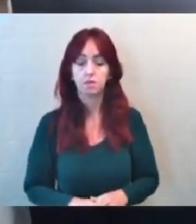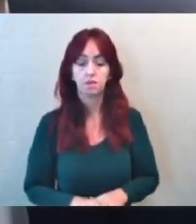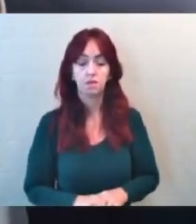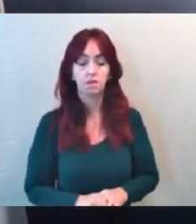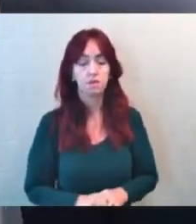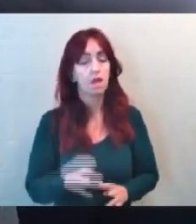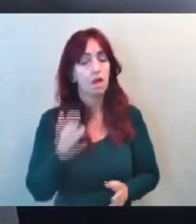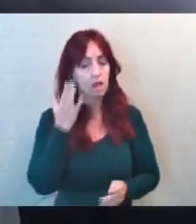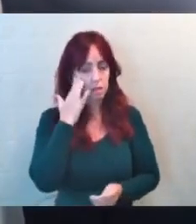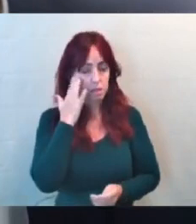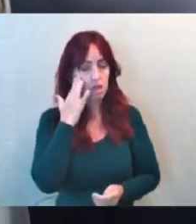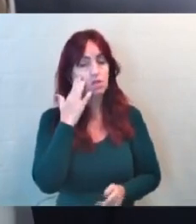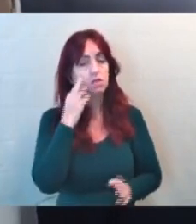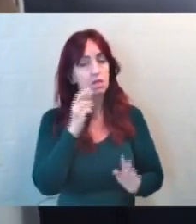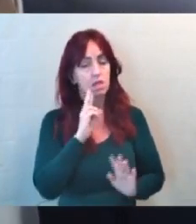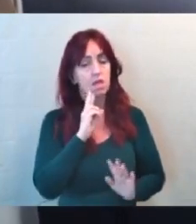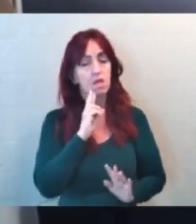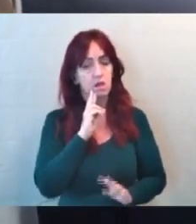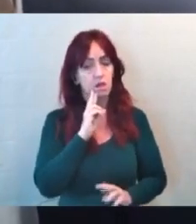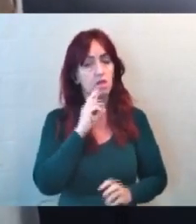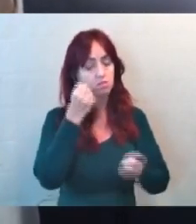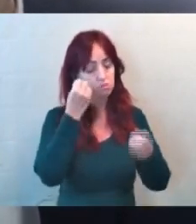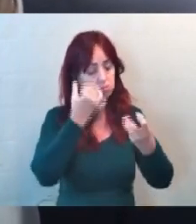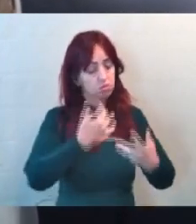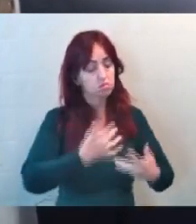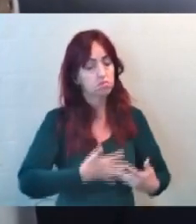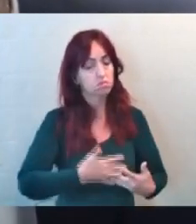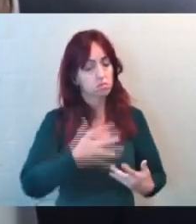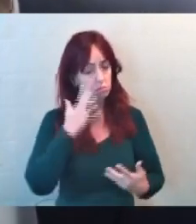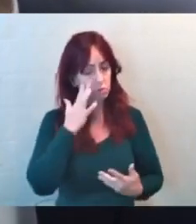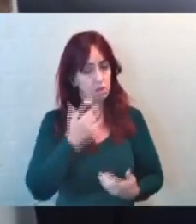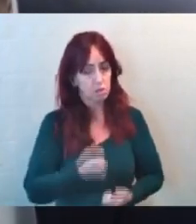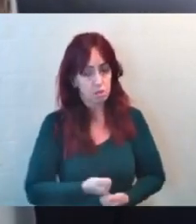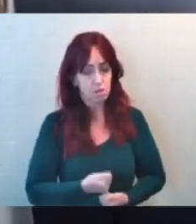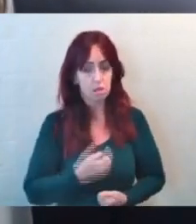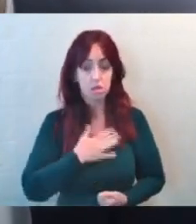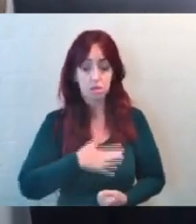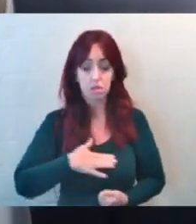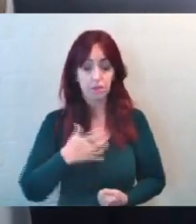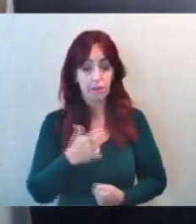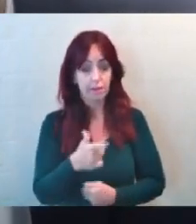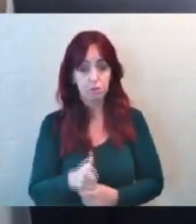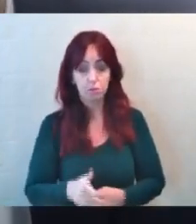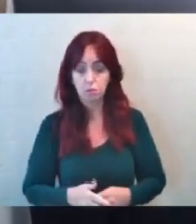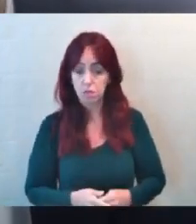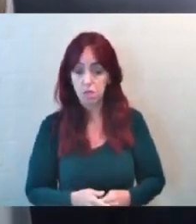Eu entendi o relato do senhor, eu entendi a insatisfação do senhor.